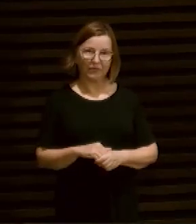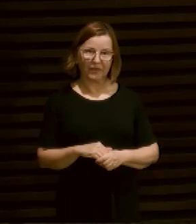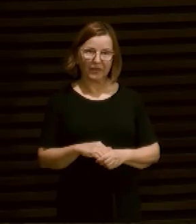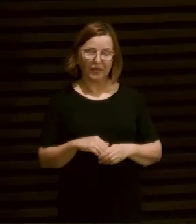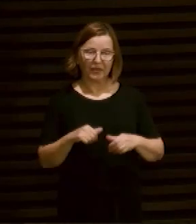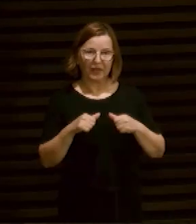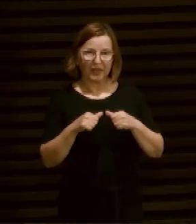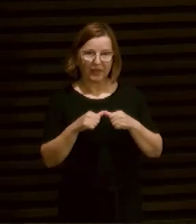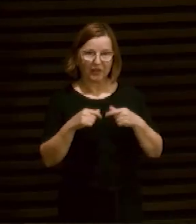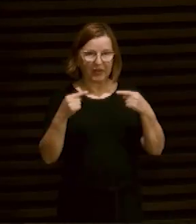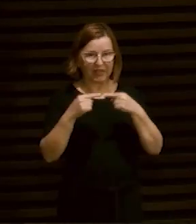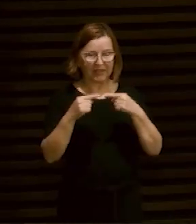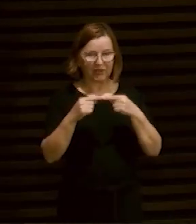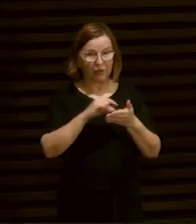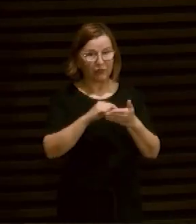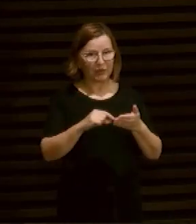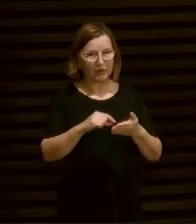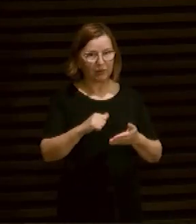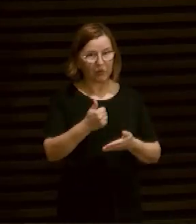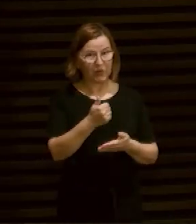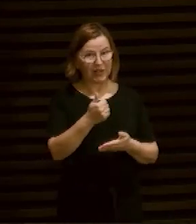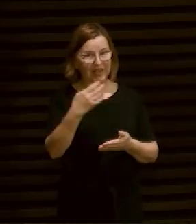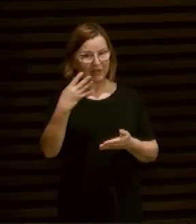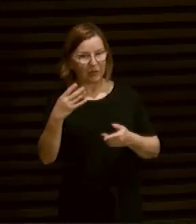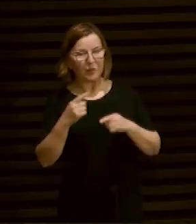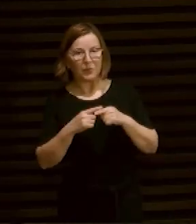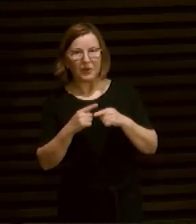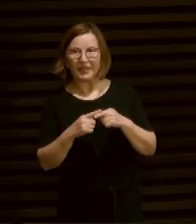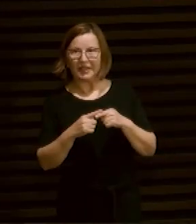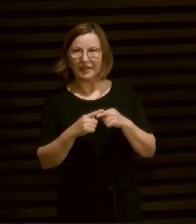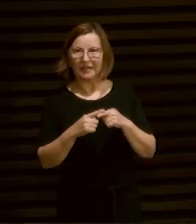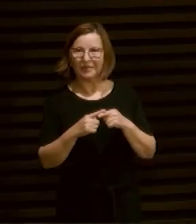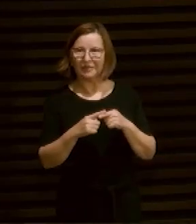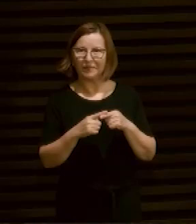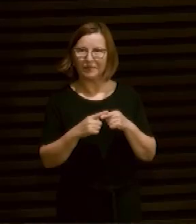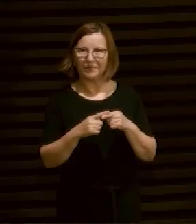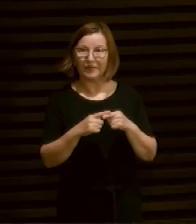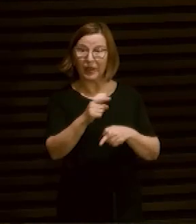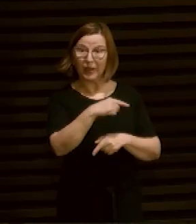versículo 14, quando ele diz assim: porque temos tornados